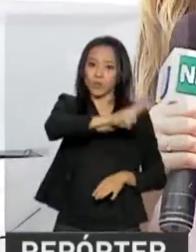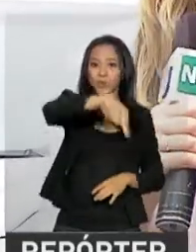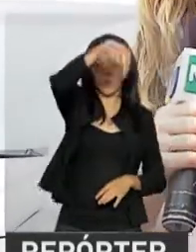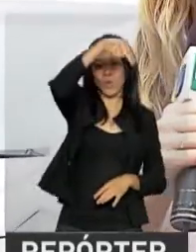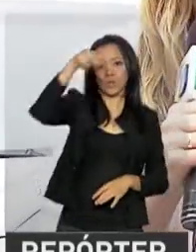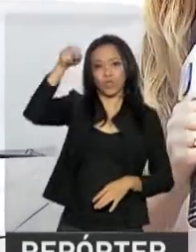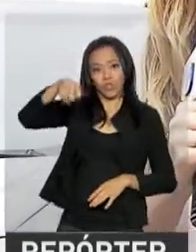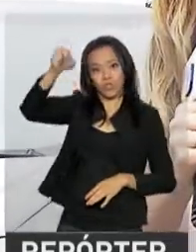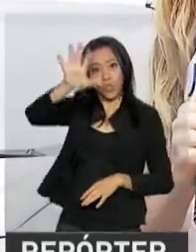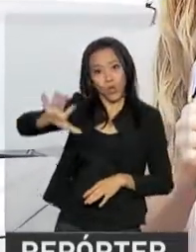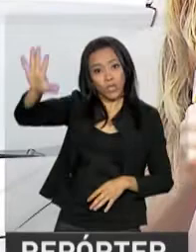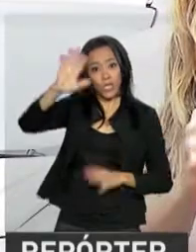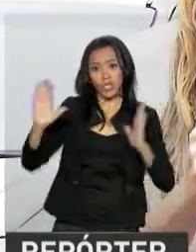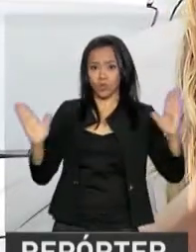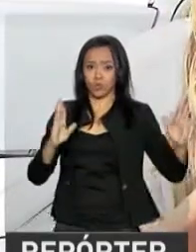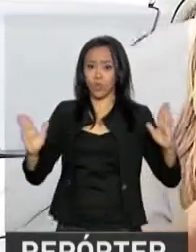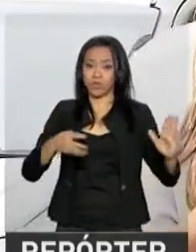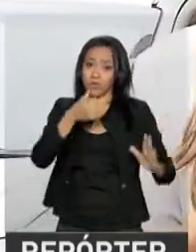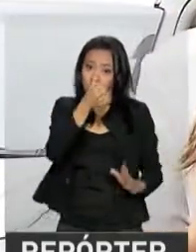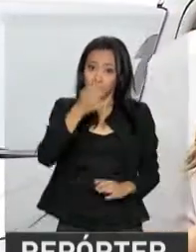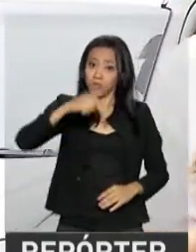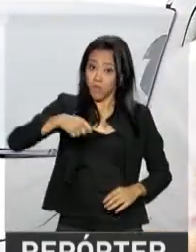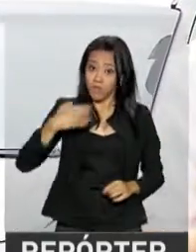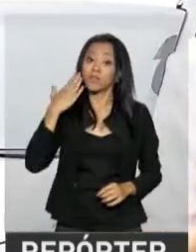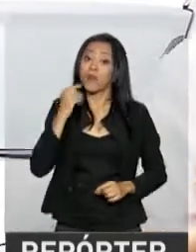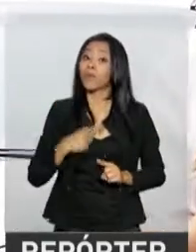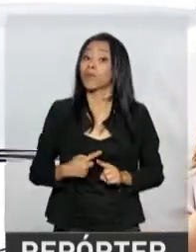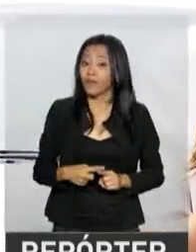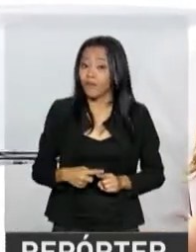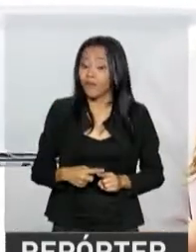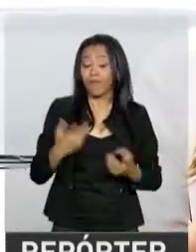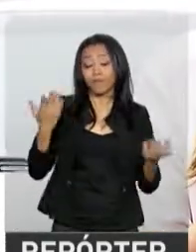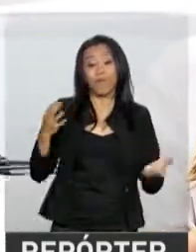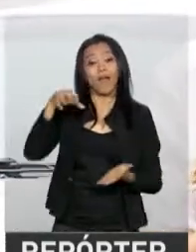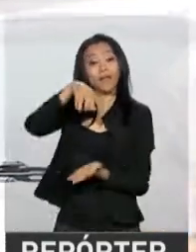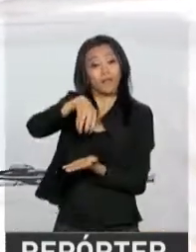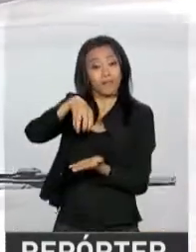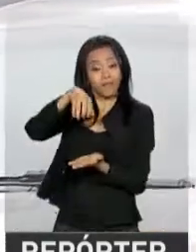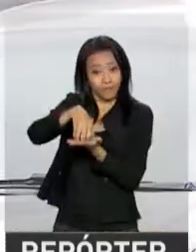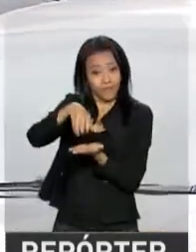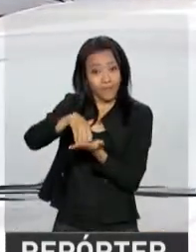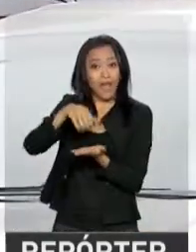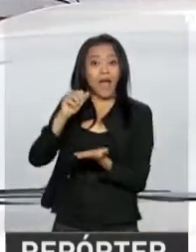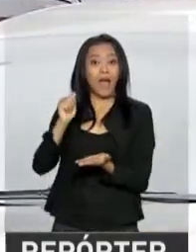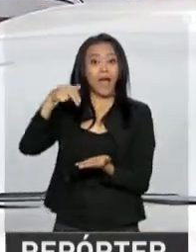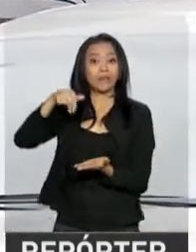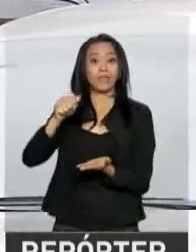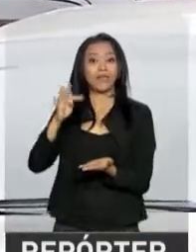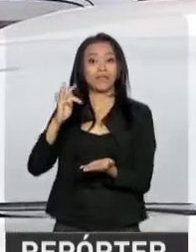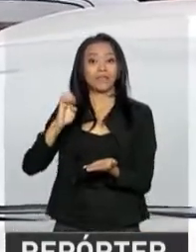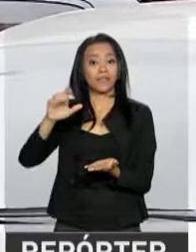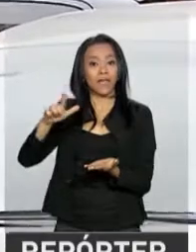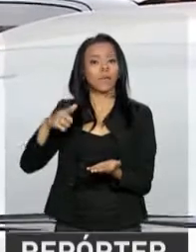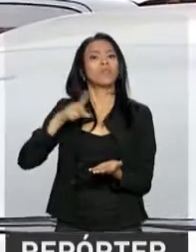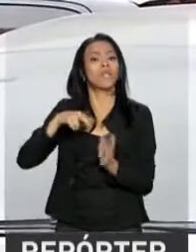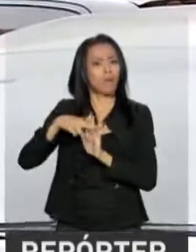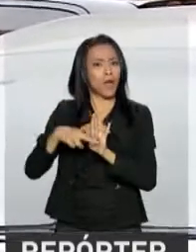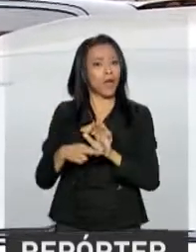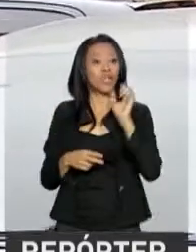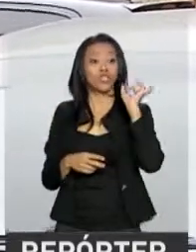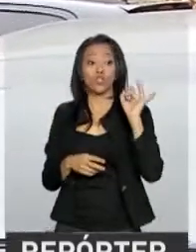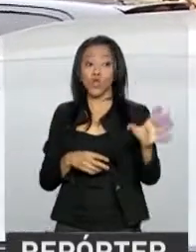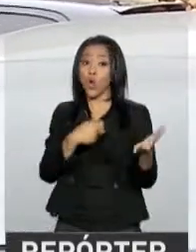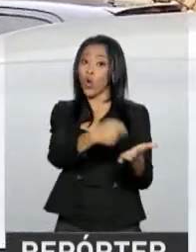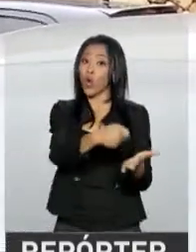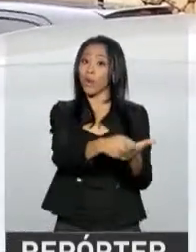pelos próximos seis meses e sabe por quê a anatel tem uma legislação que estabelece que a operadora só pode cobrar